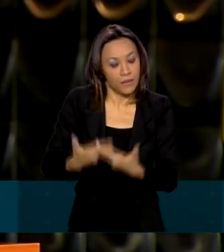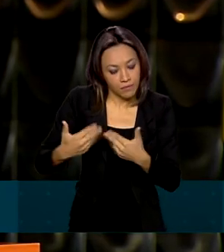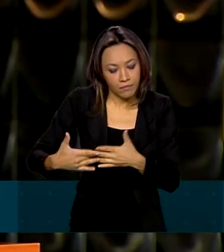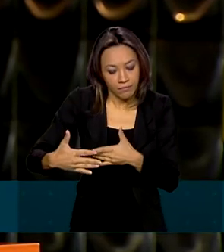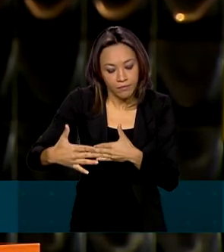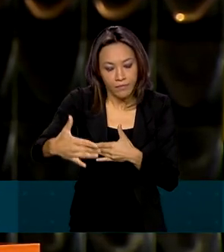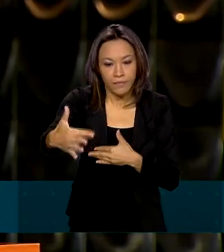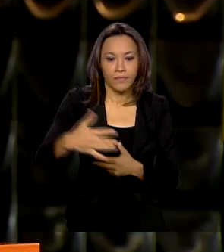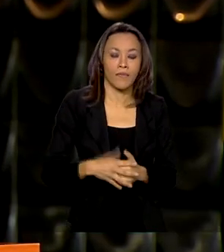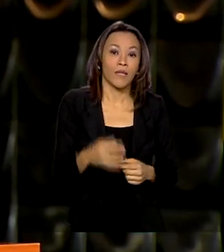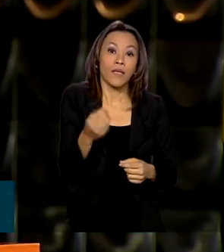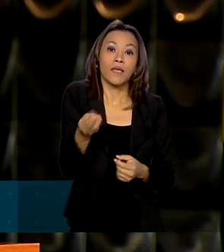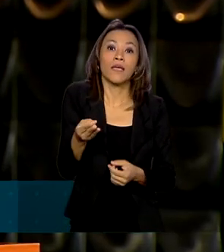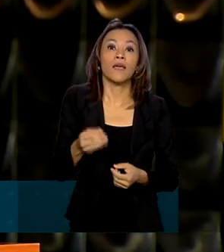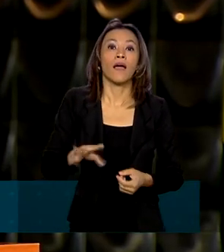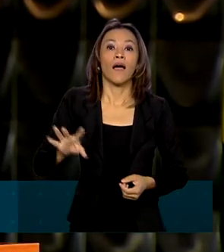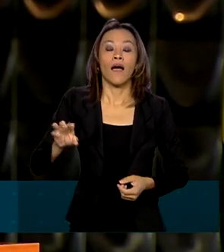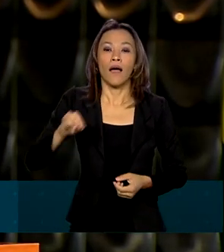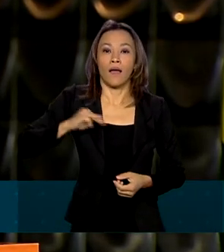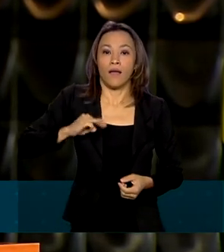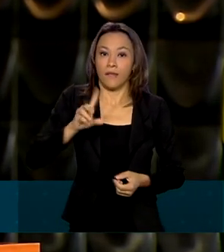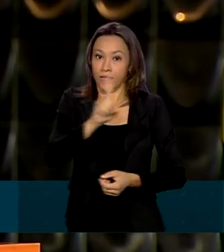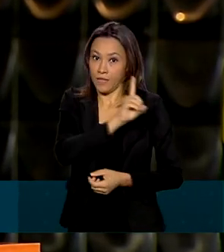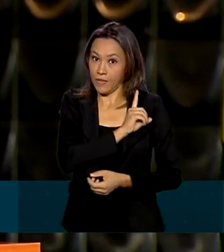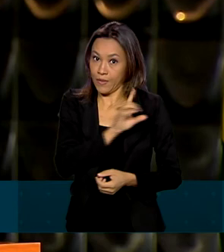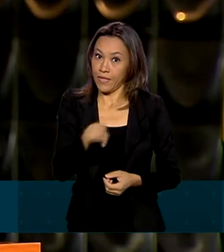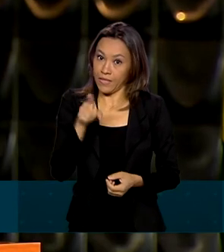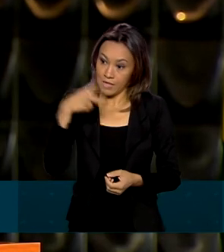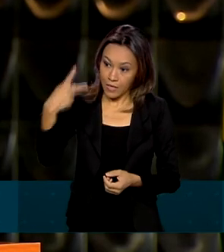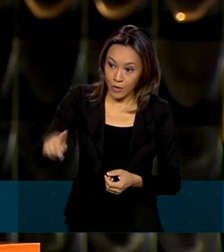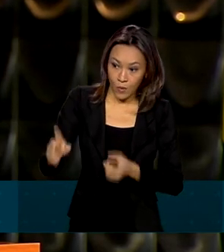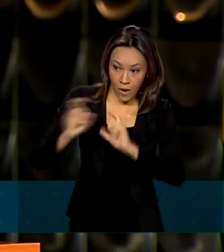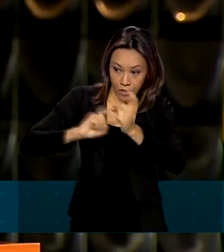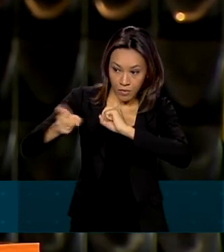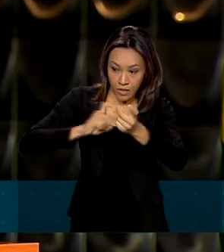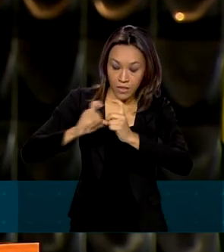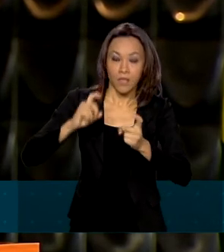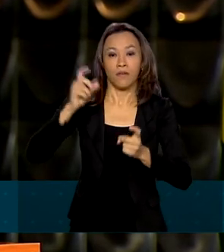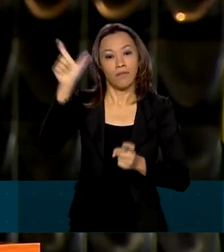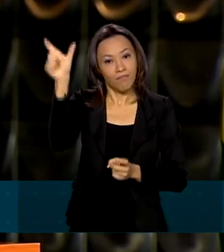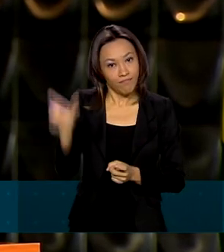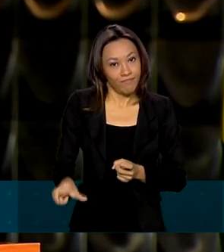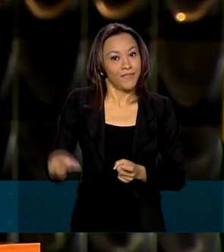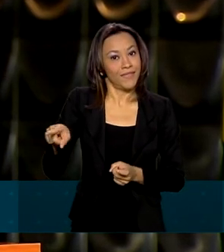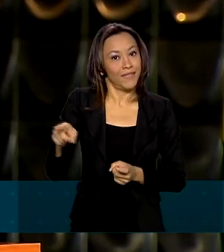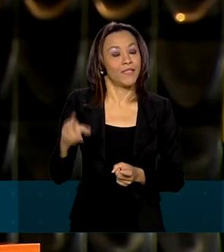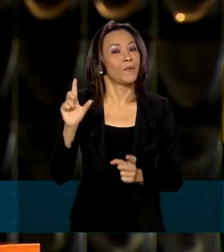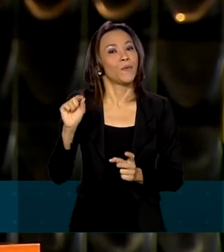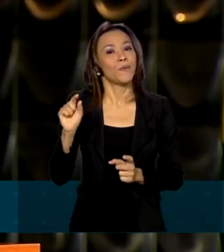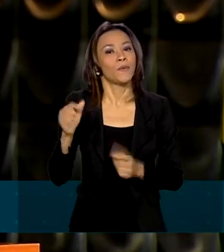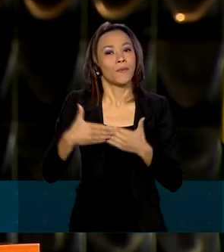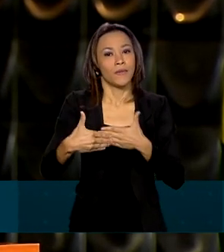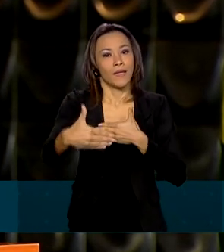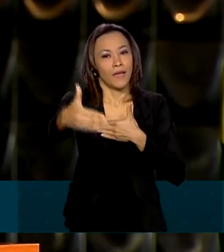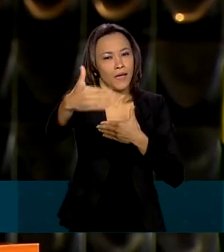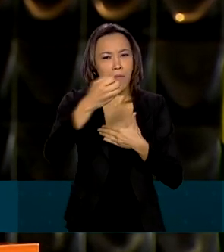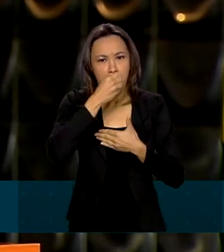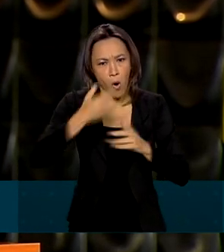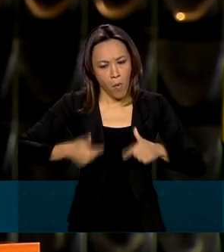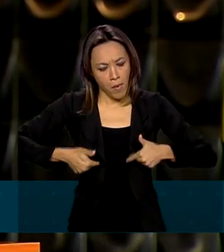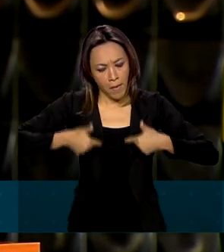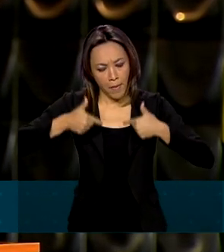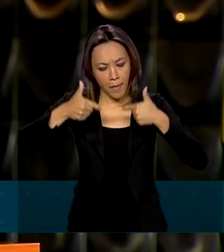a defensoria pública sobre a sua gestão seja uma defensoria marcada pela